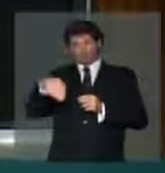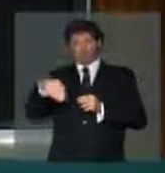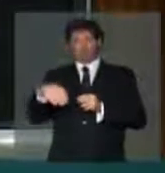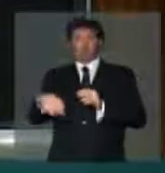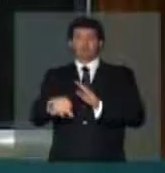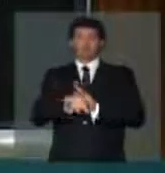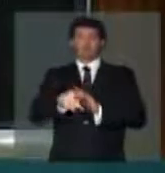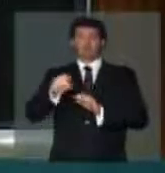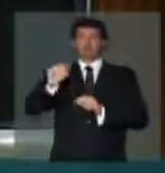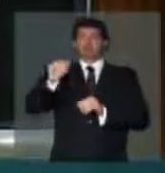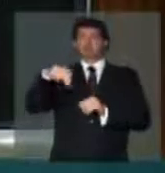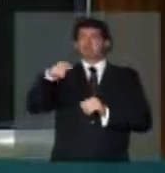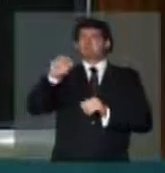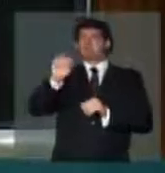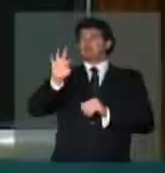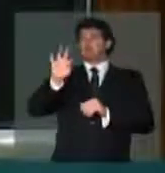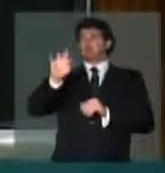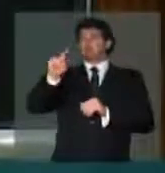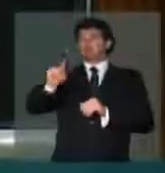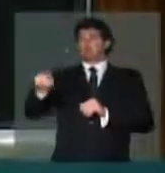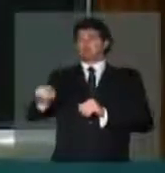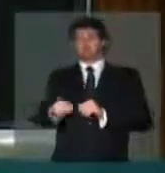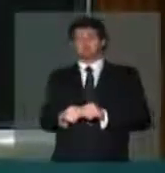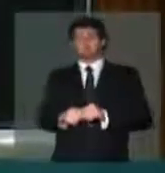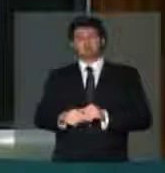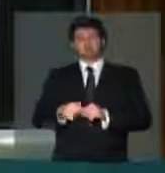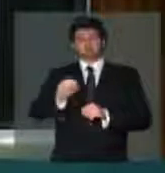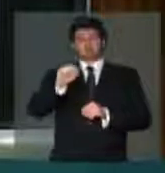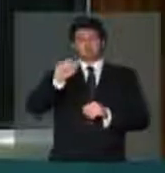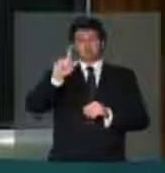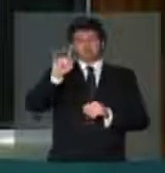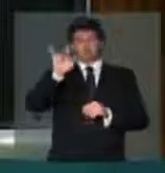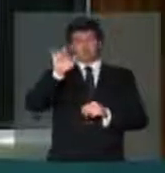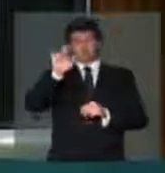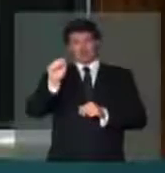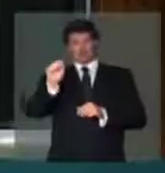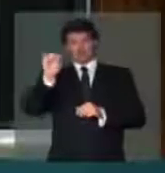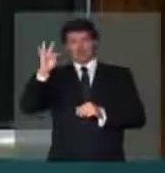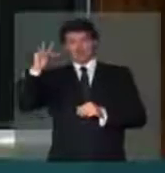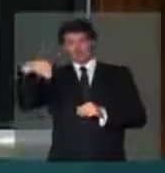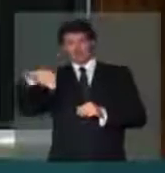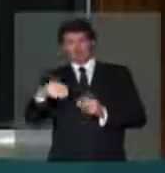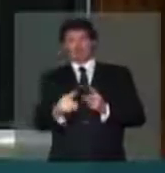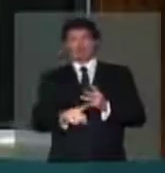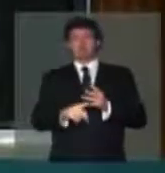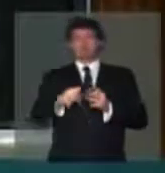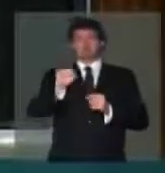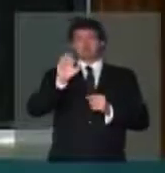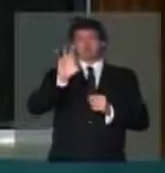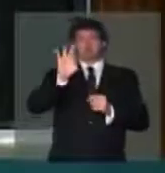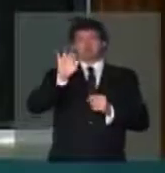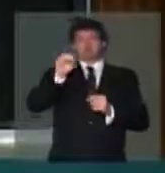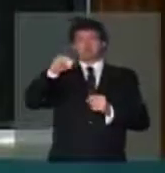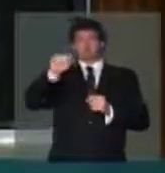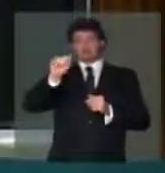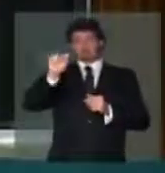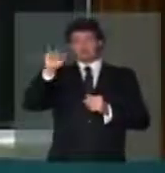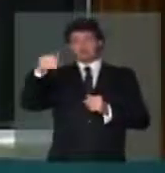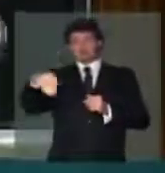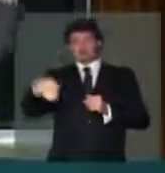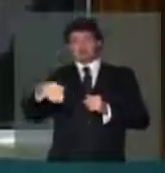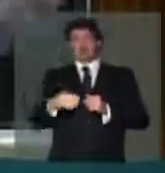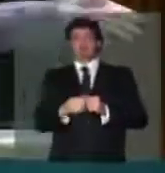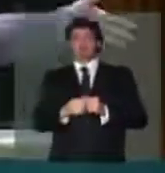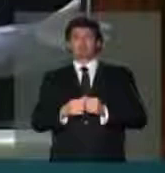de Santa Cruz, pela Salgueira FM, Sertânia FM, Rádio de